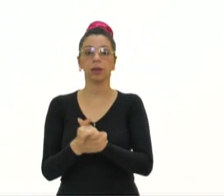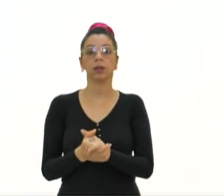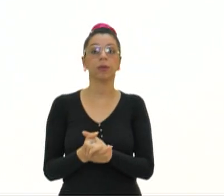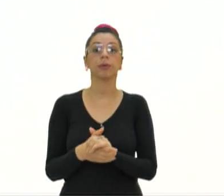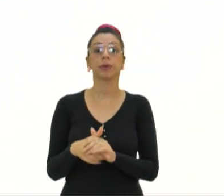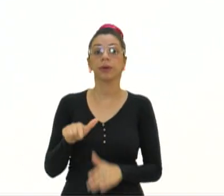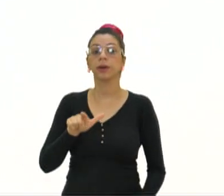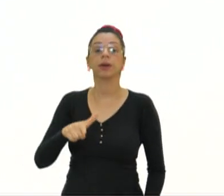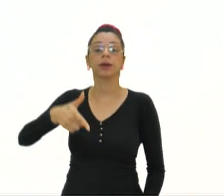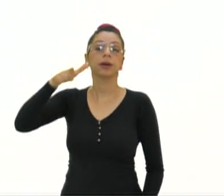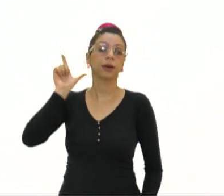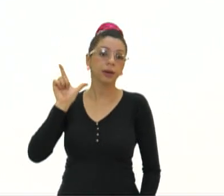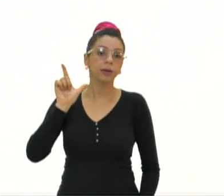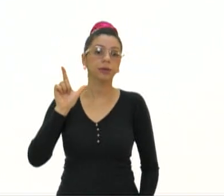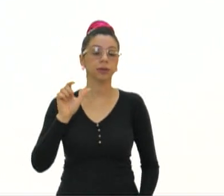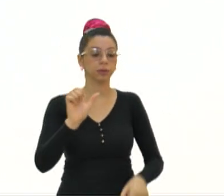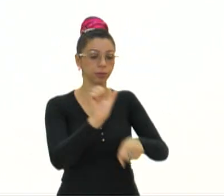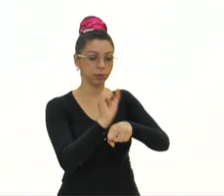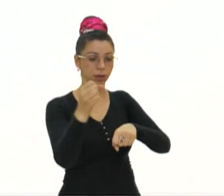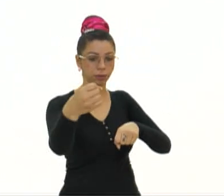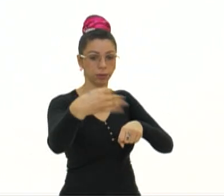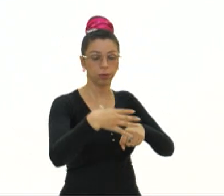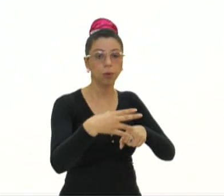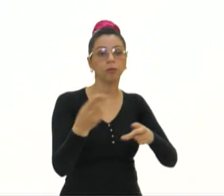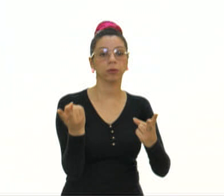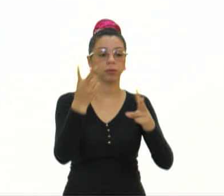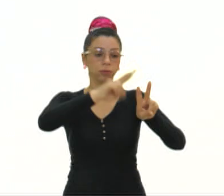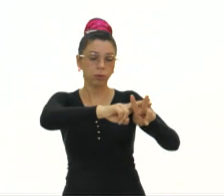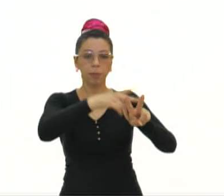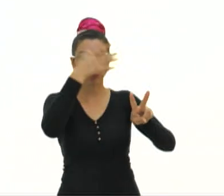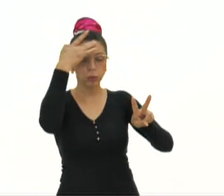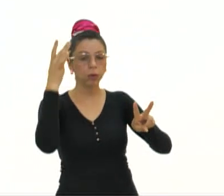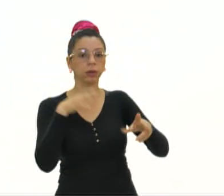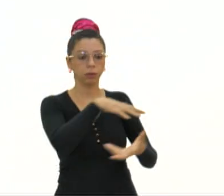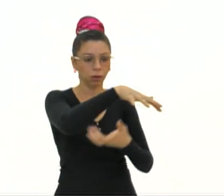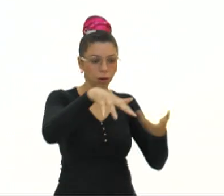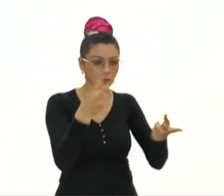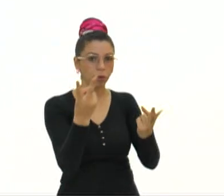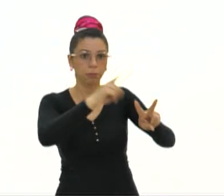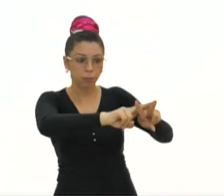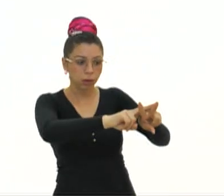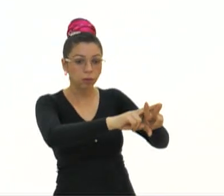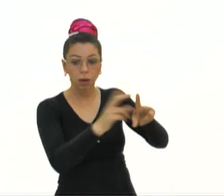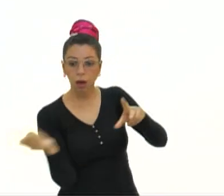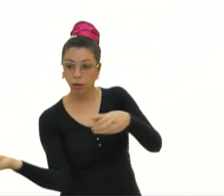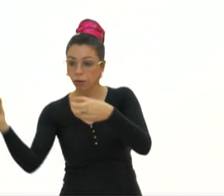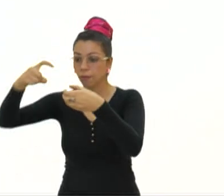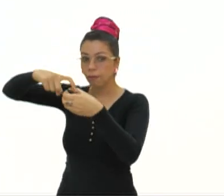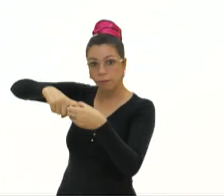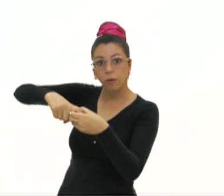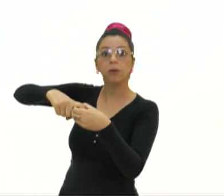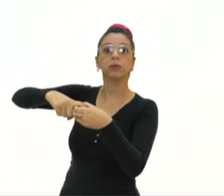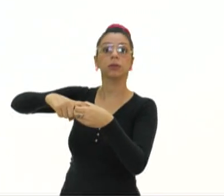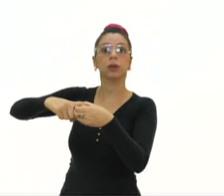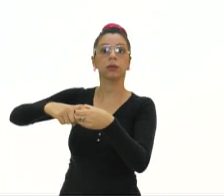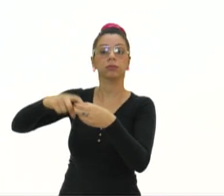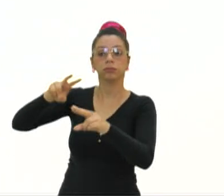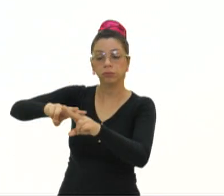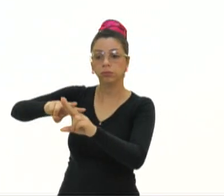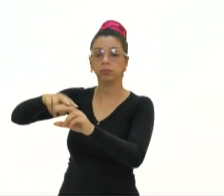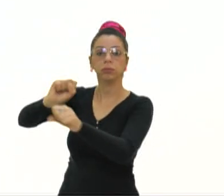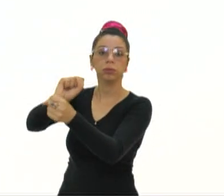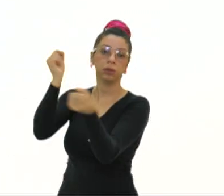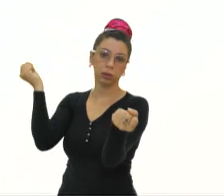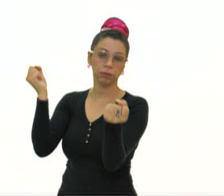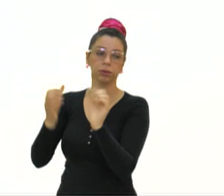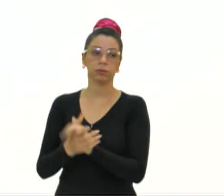com perda de direitos políticos, ou alguns presos, e que o Vargas, na Carta de 37, considerava tanto greve quanto